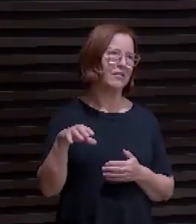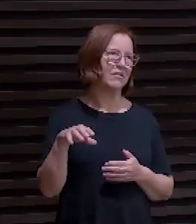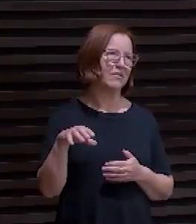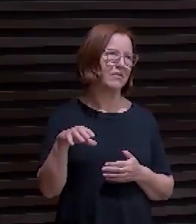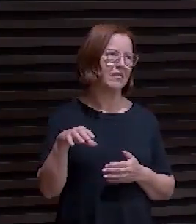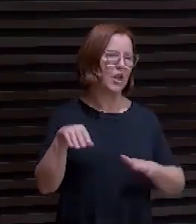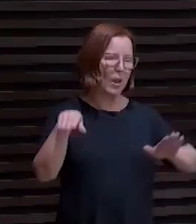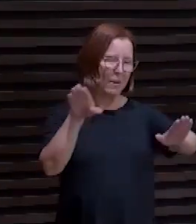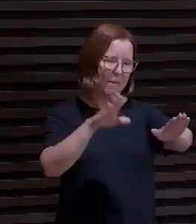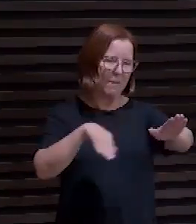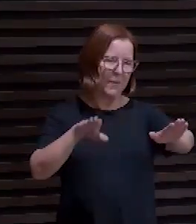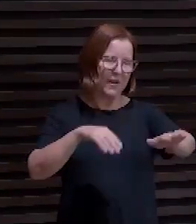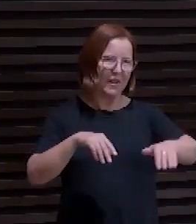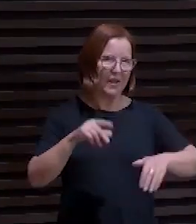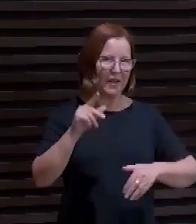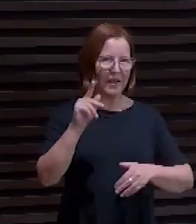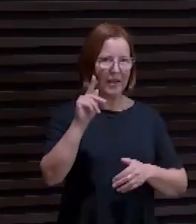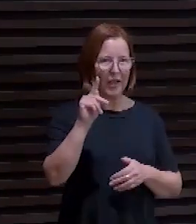praia de